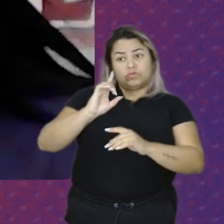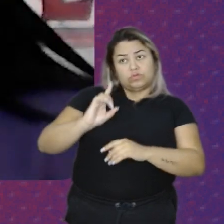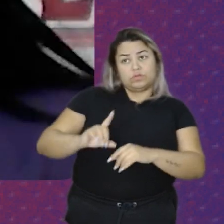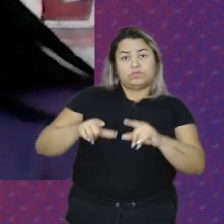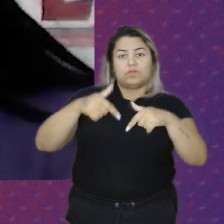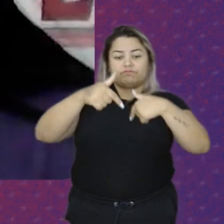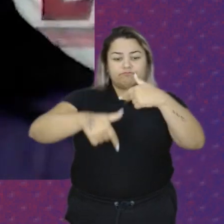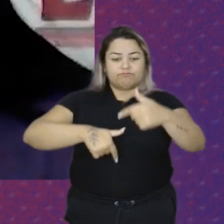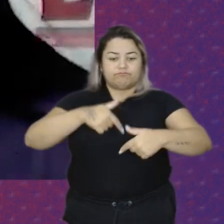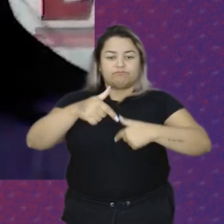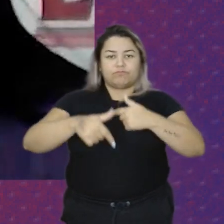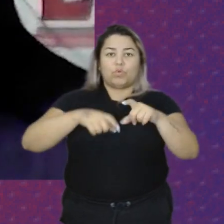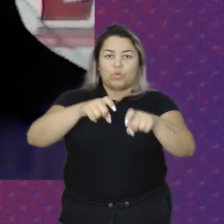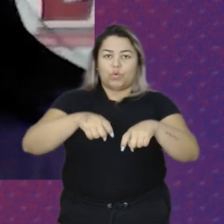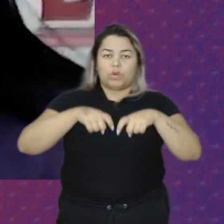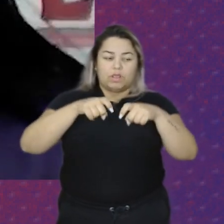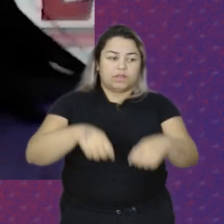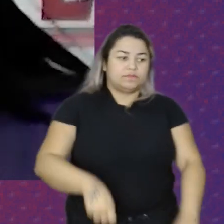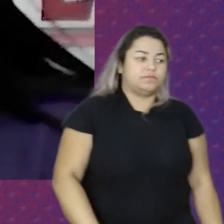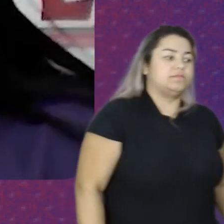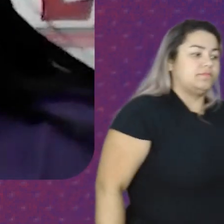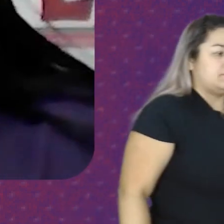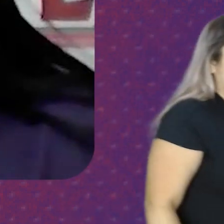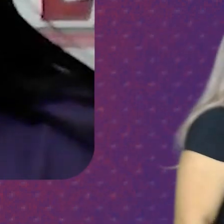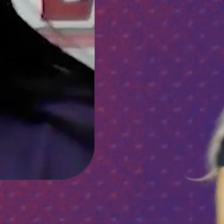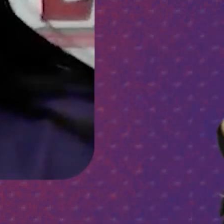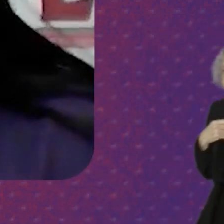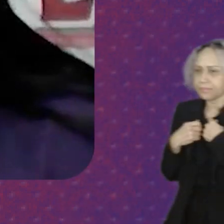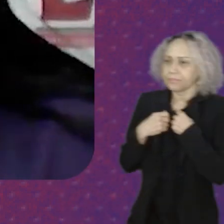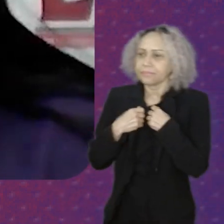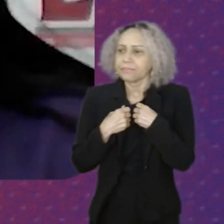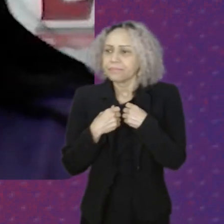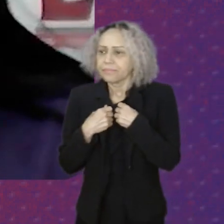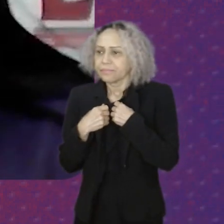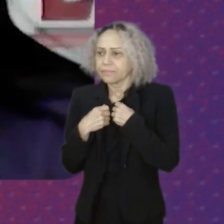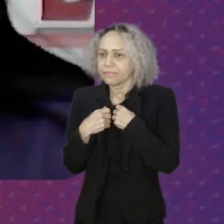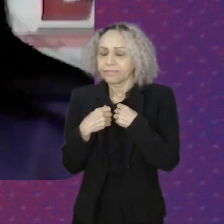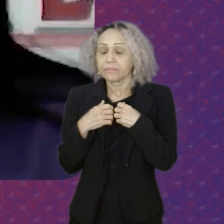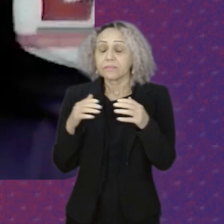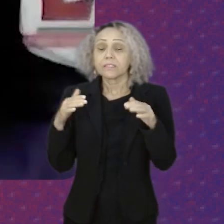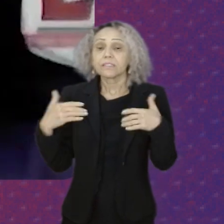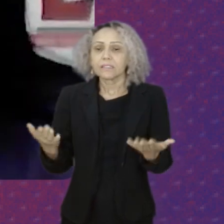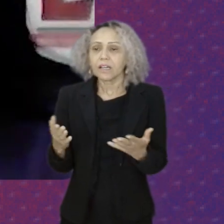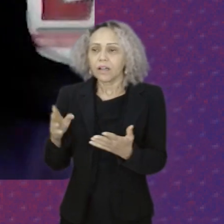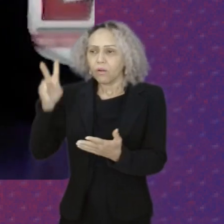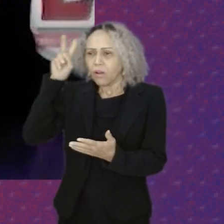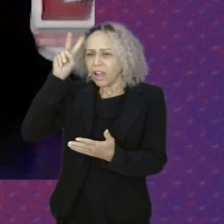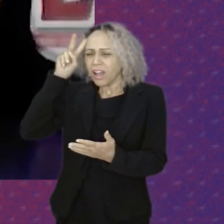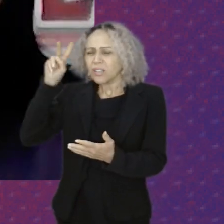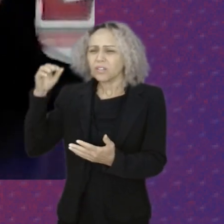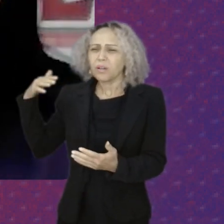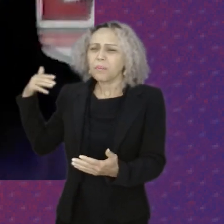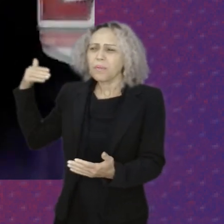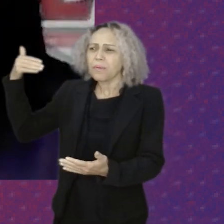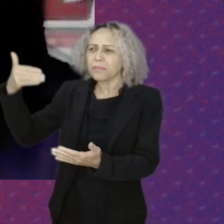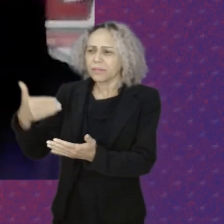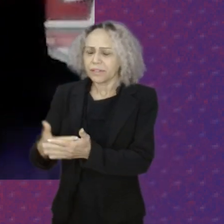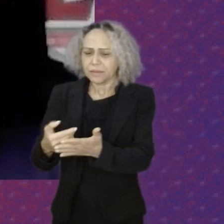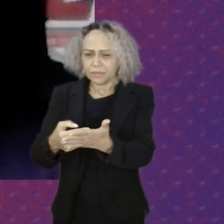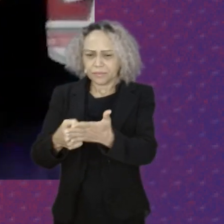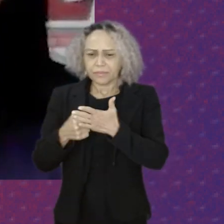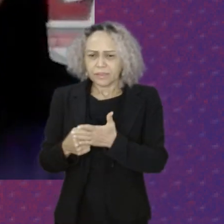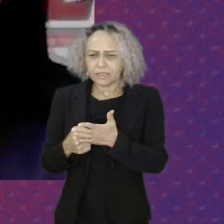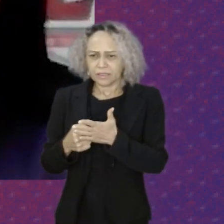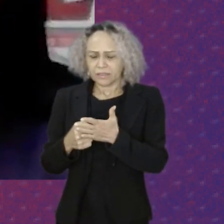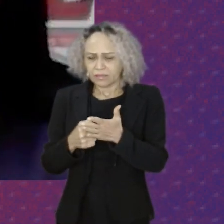trabalhadores e trabalhadoras rurais, agricultores e agricultoras familiares. Como a história já mostra para a gente,